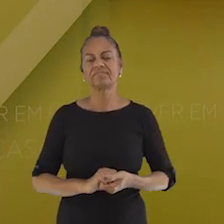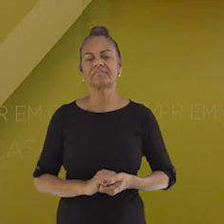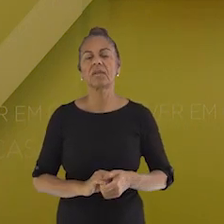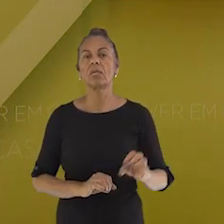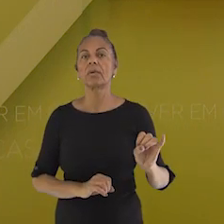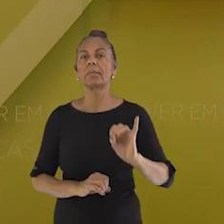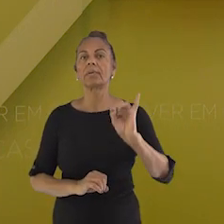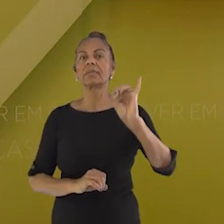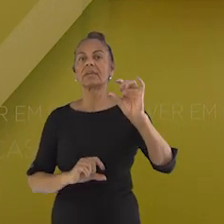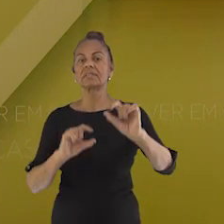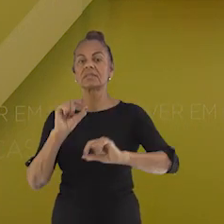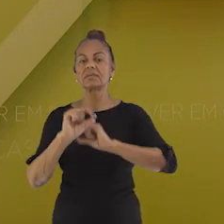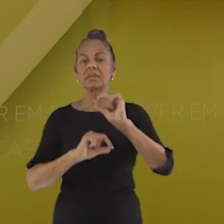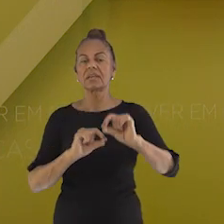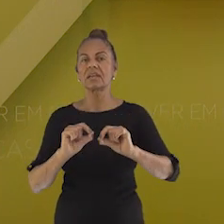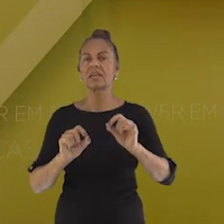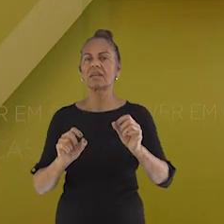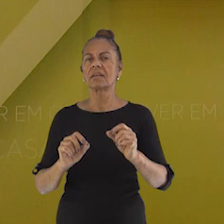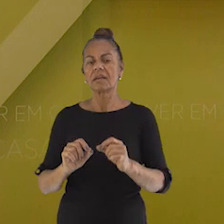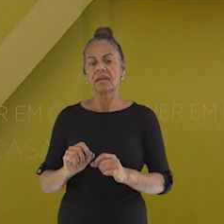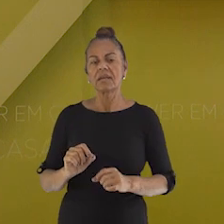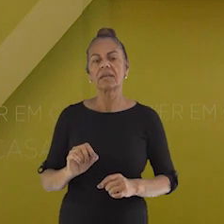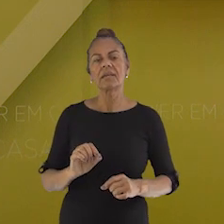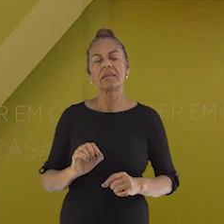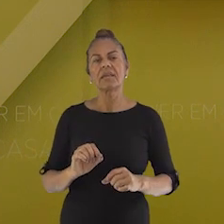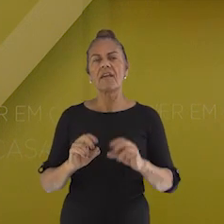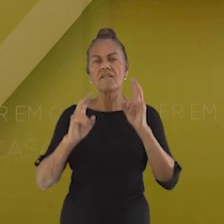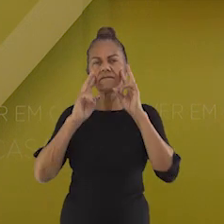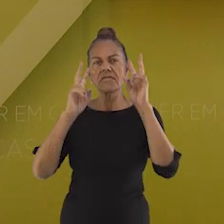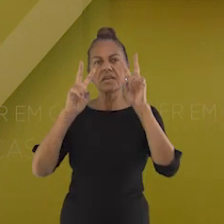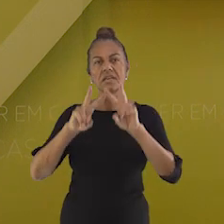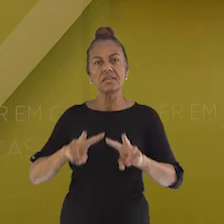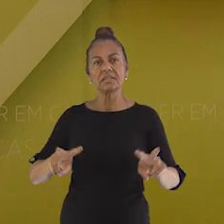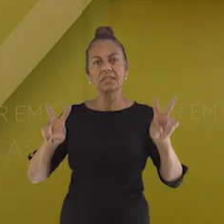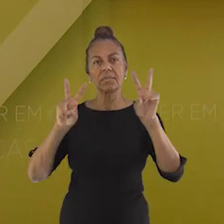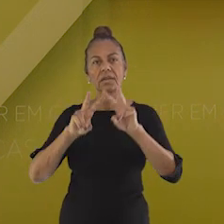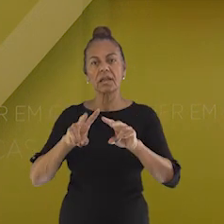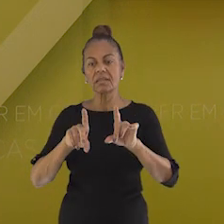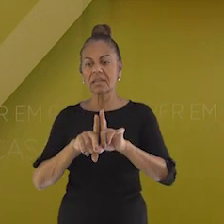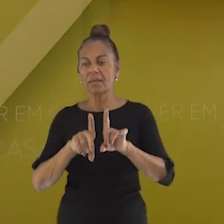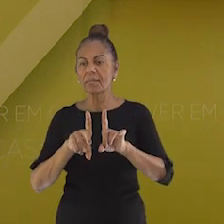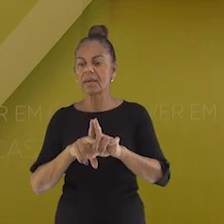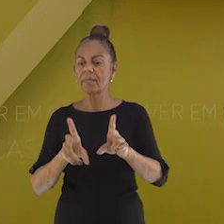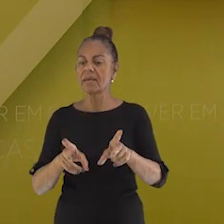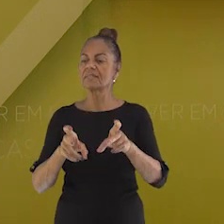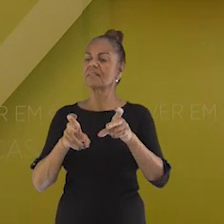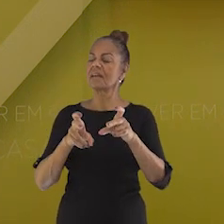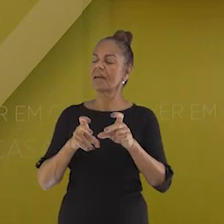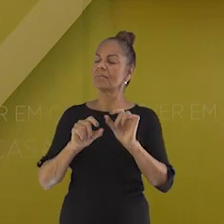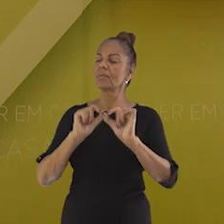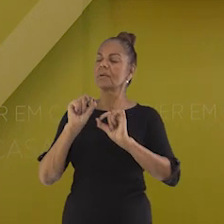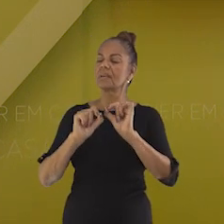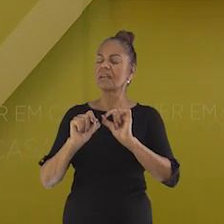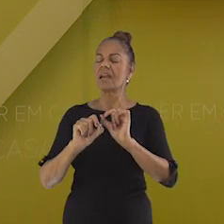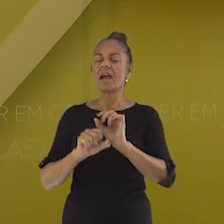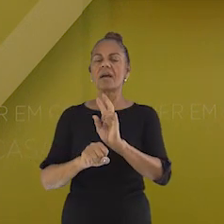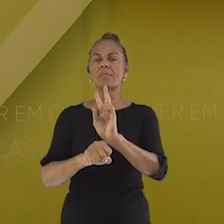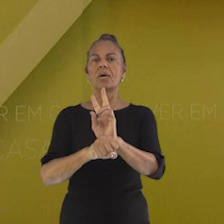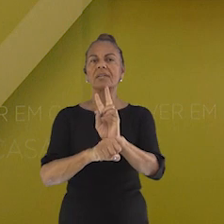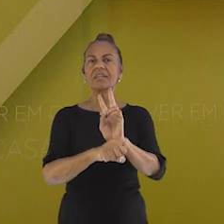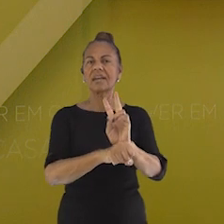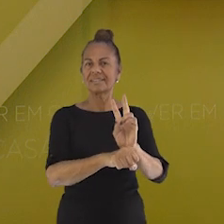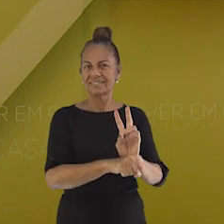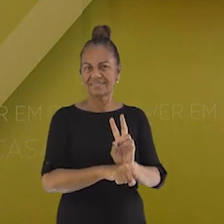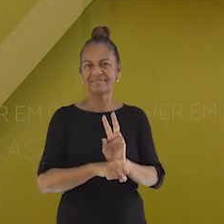Nacional. Um importante reconhecimento que, além da visibilidade, também protege e valoriza esse